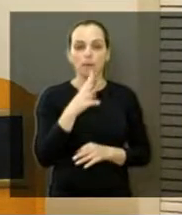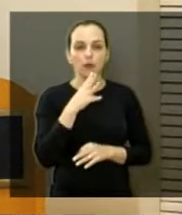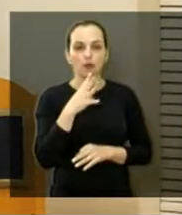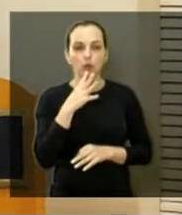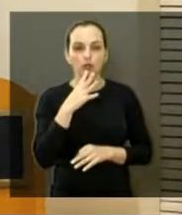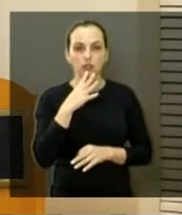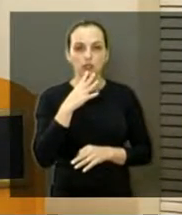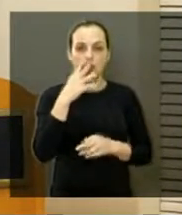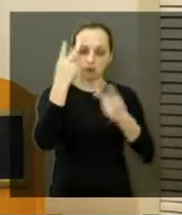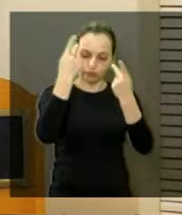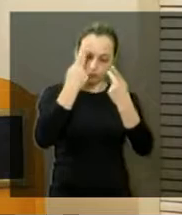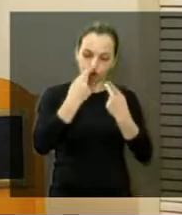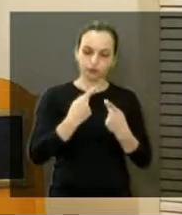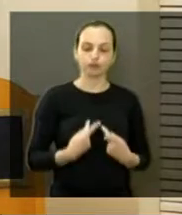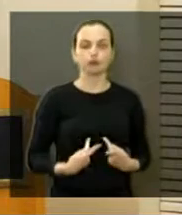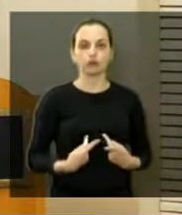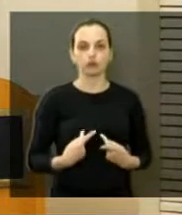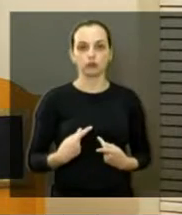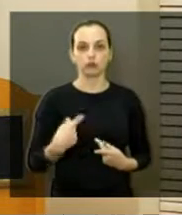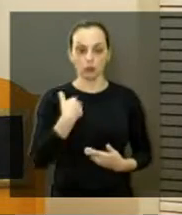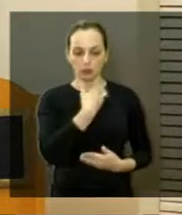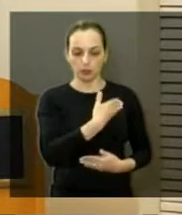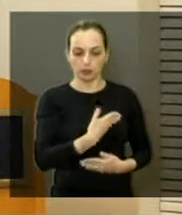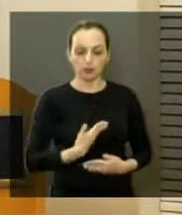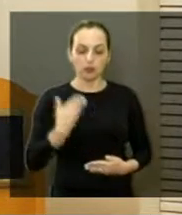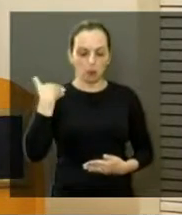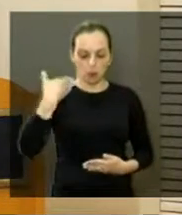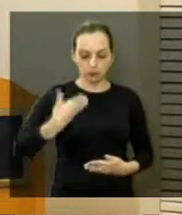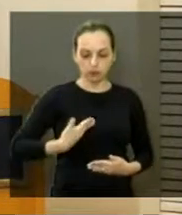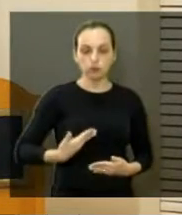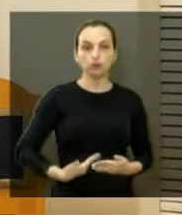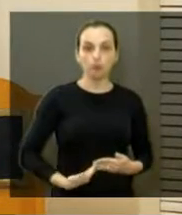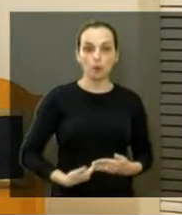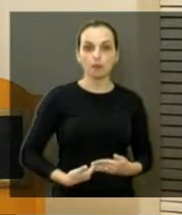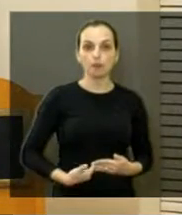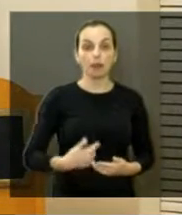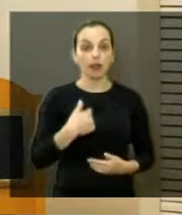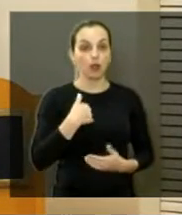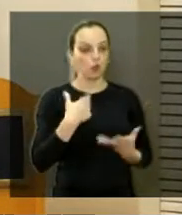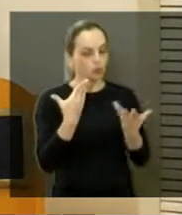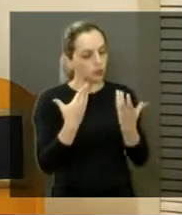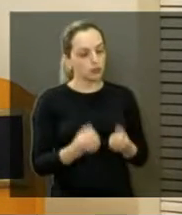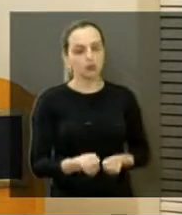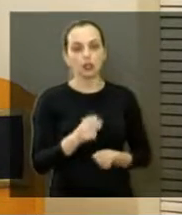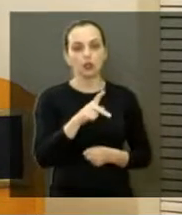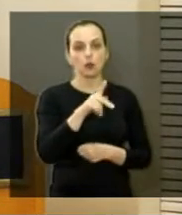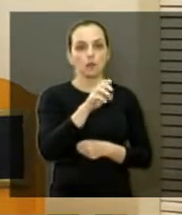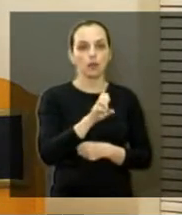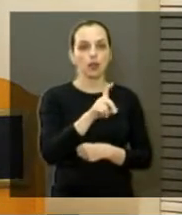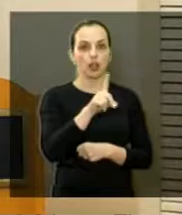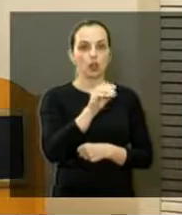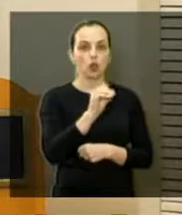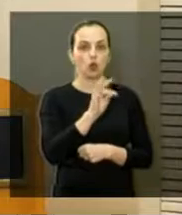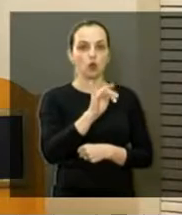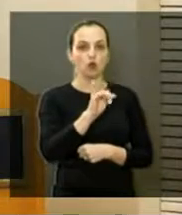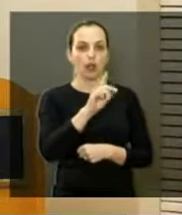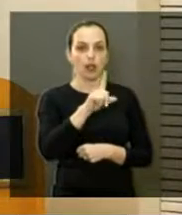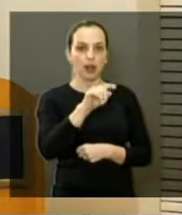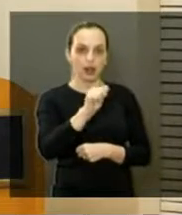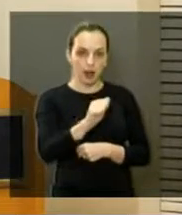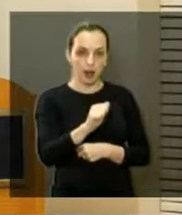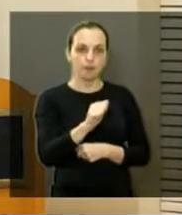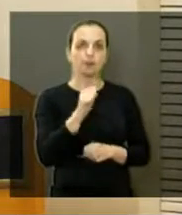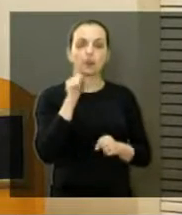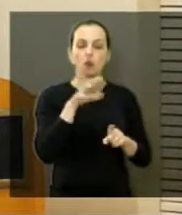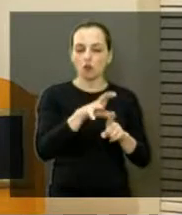né? Por isso eu digo não à pedofilia. O que estamos presenciando é uma sociedade constitutiva